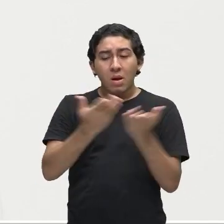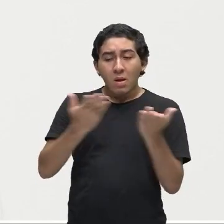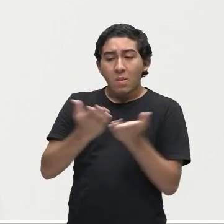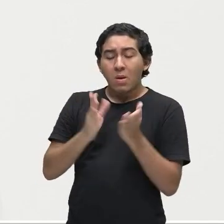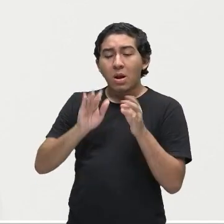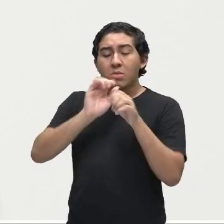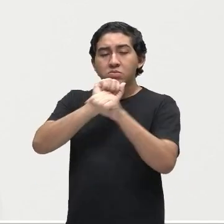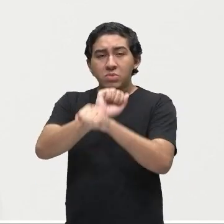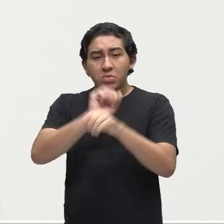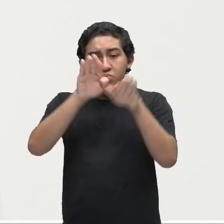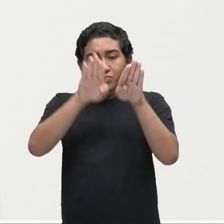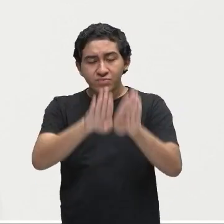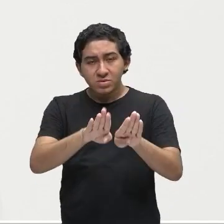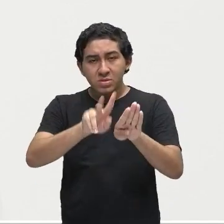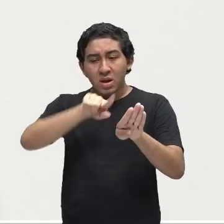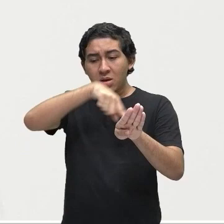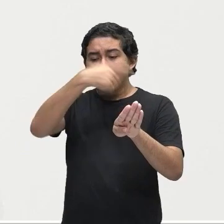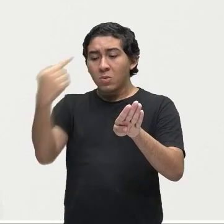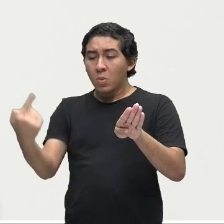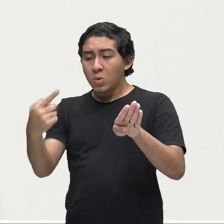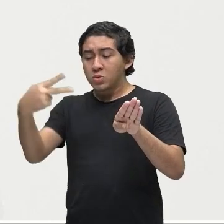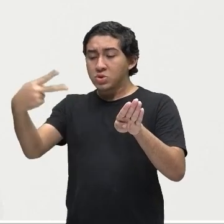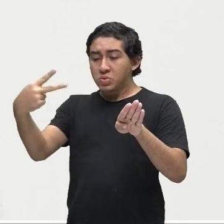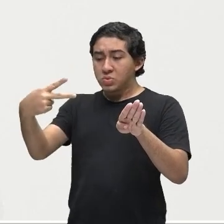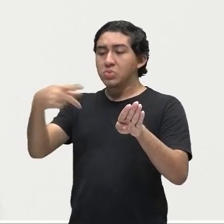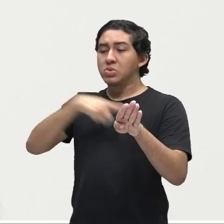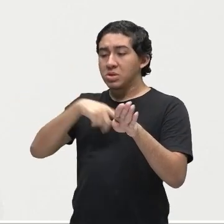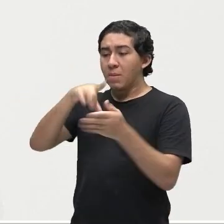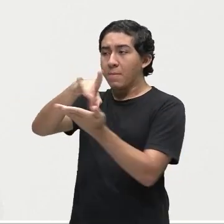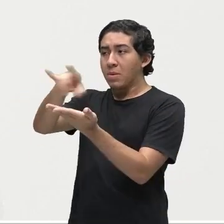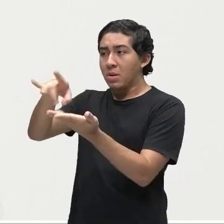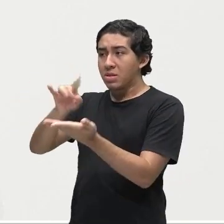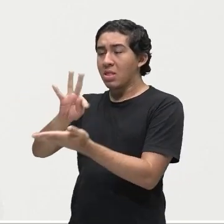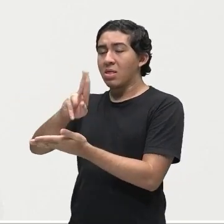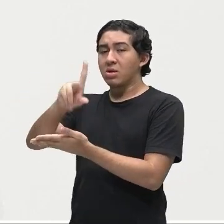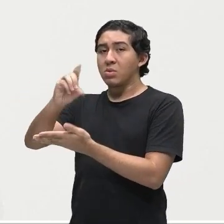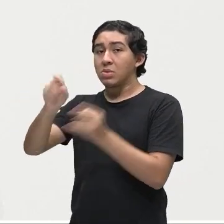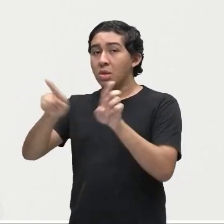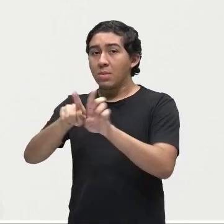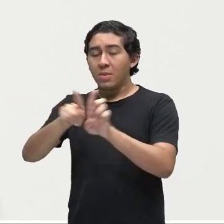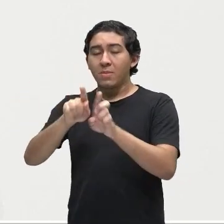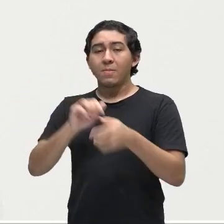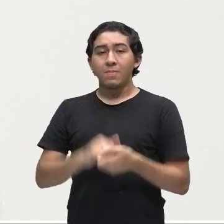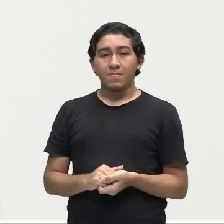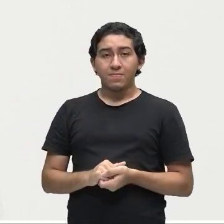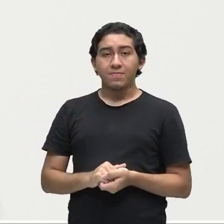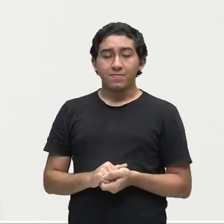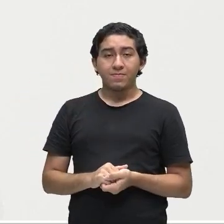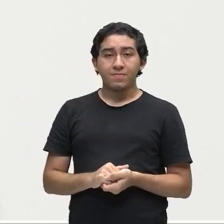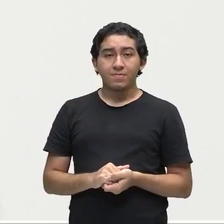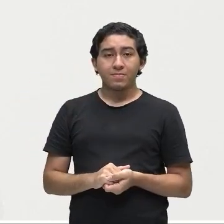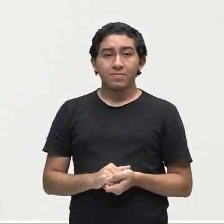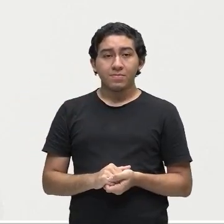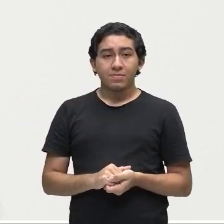trigo. E assim vai sucessivamente. Produzo um ano naquela